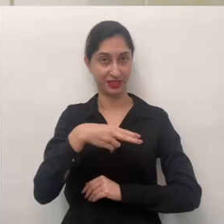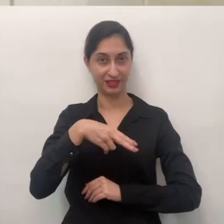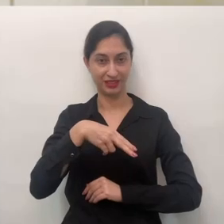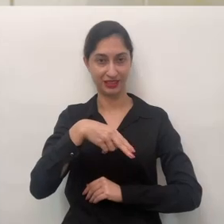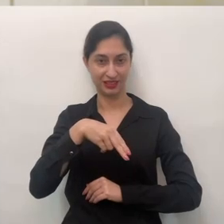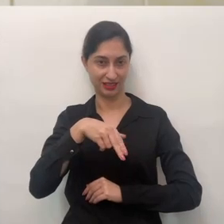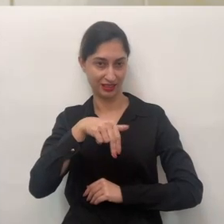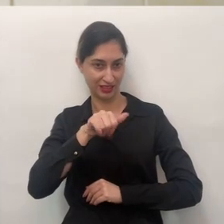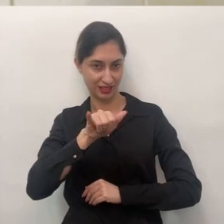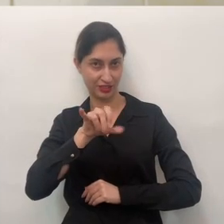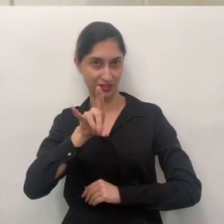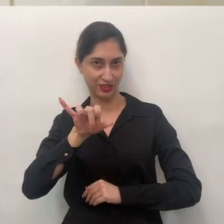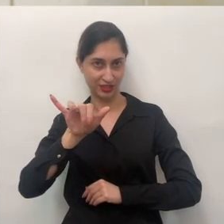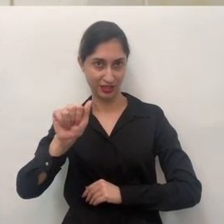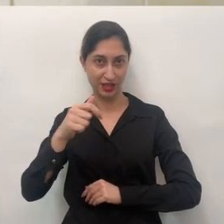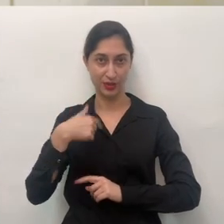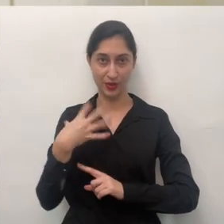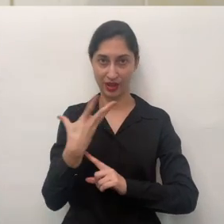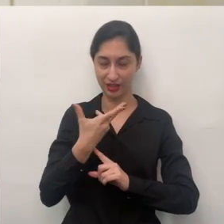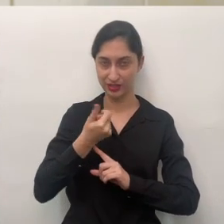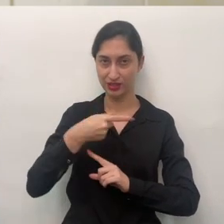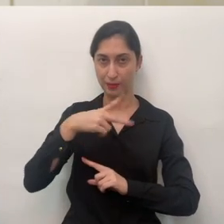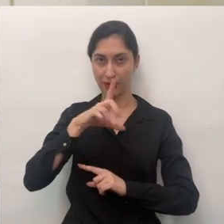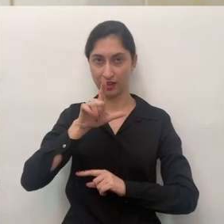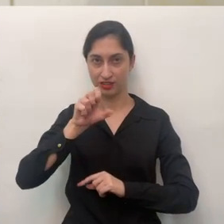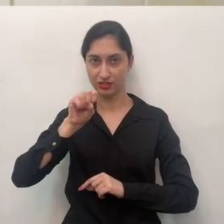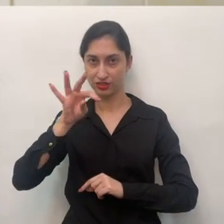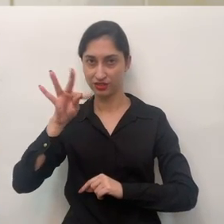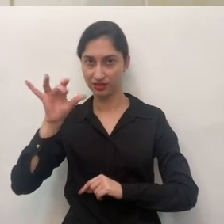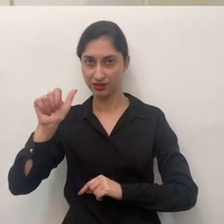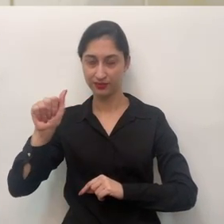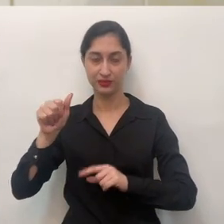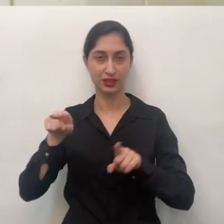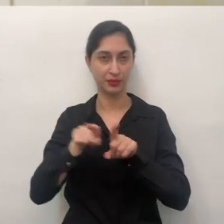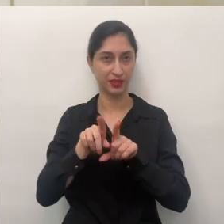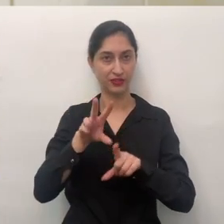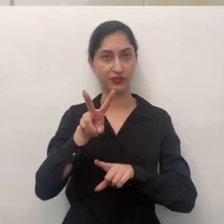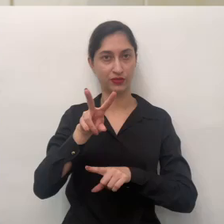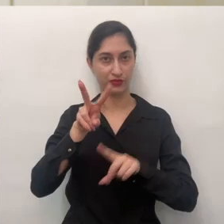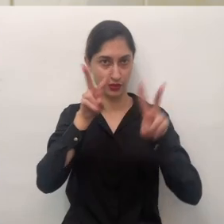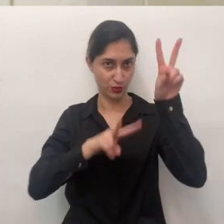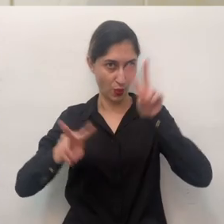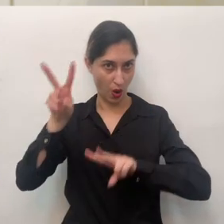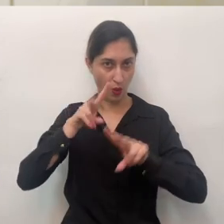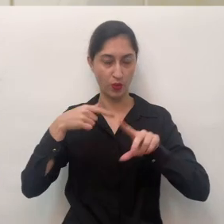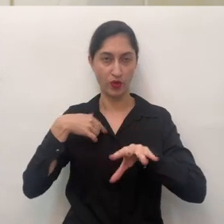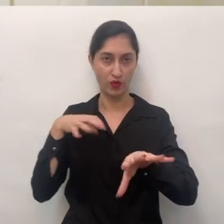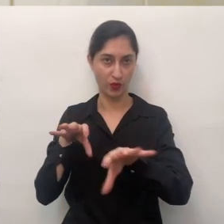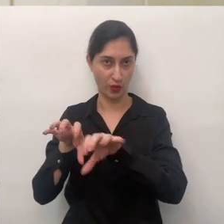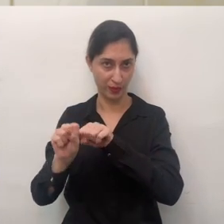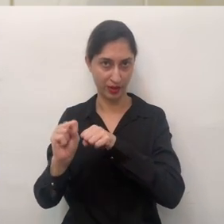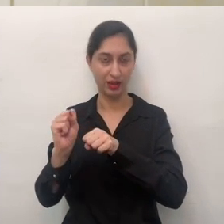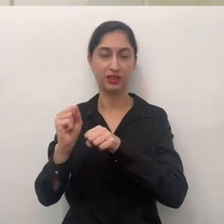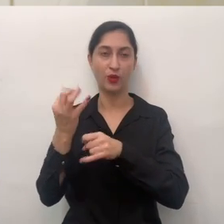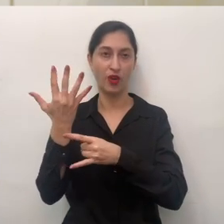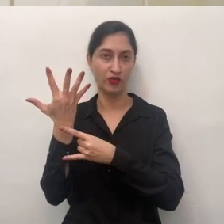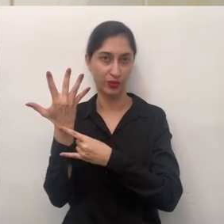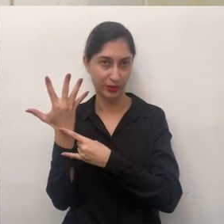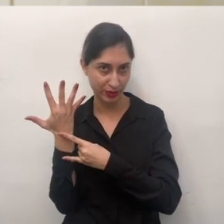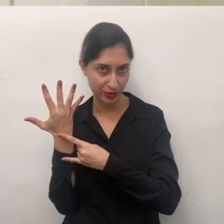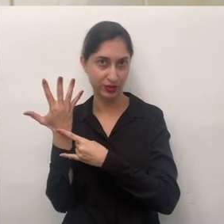Lídia Negromonte, artista plástica, artista visual, formada na Escola de Belas